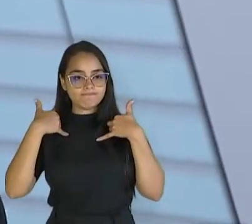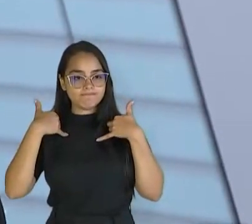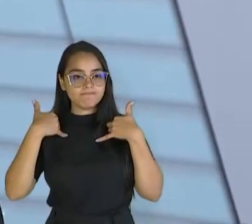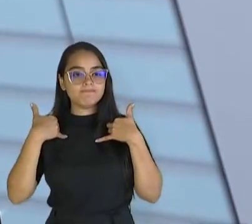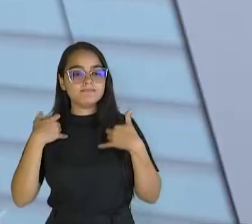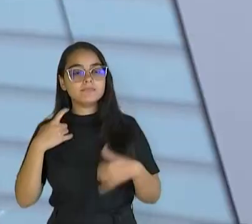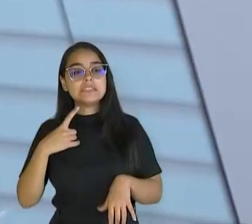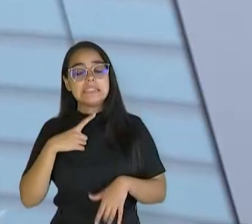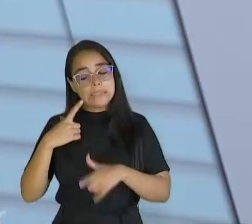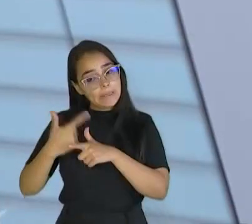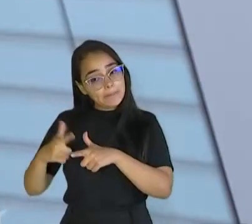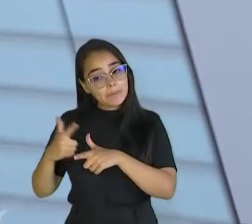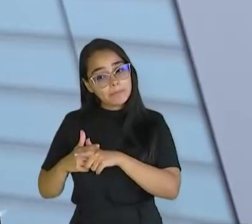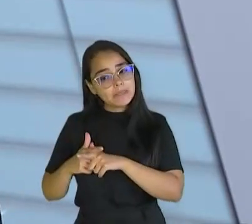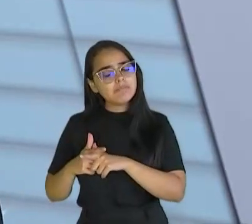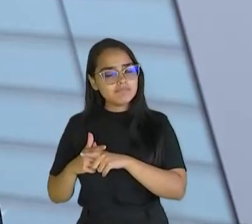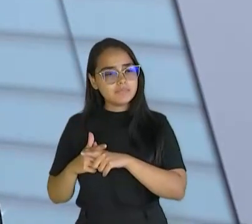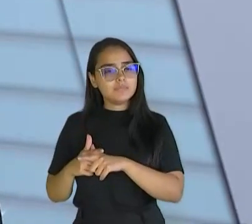Passa por problemas? Passa, mas...